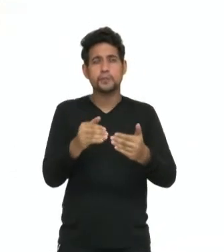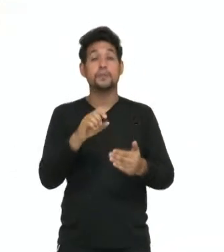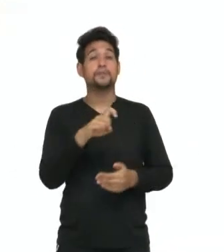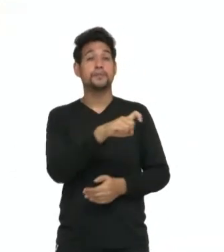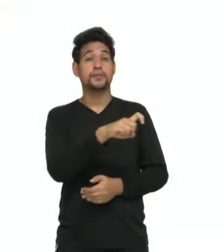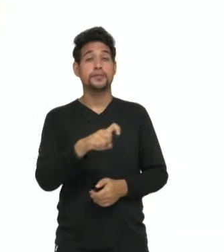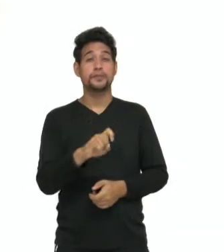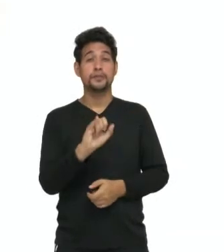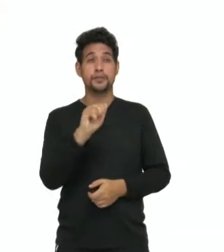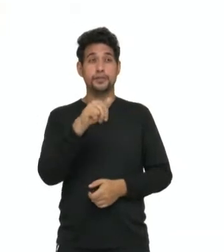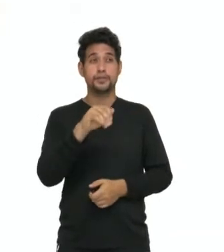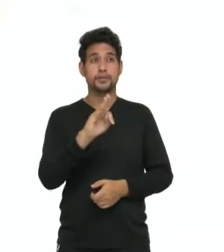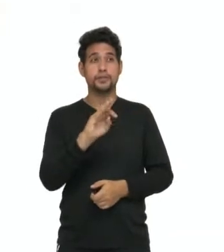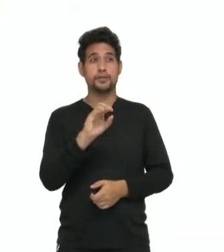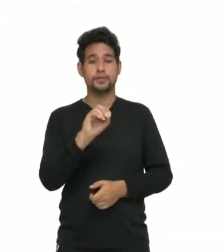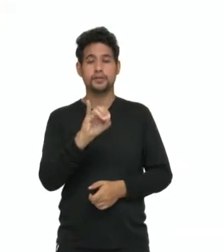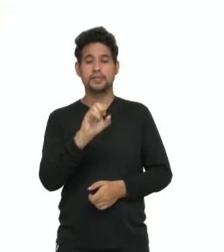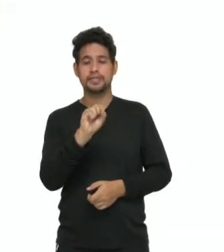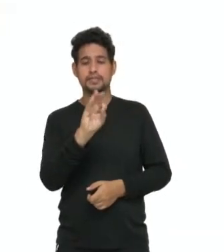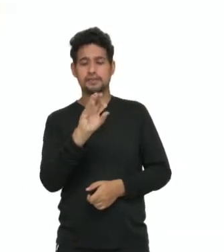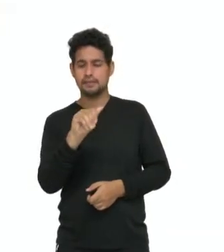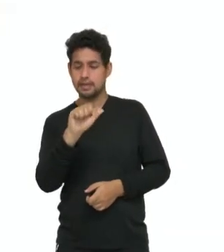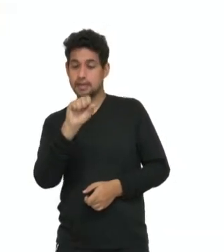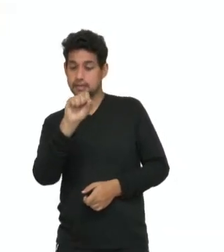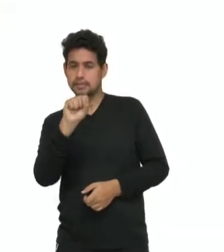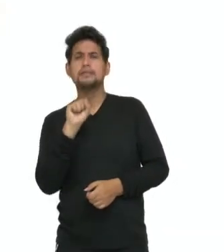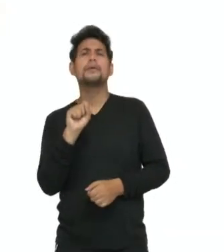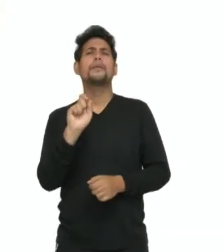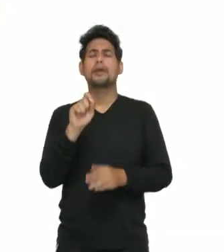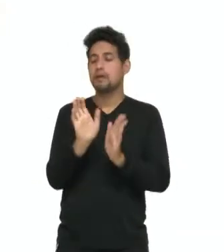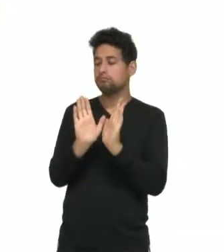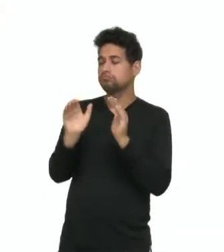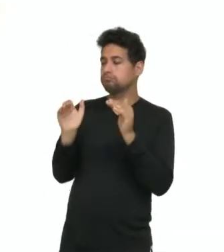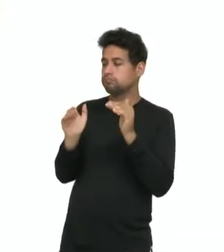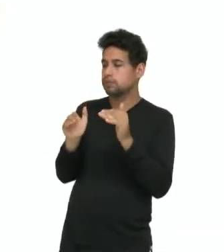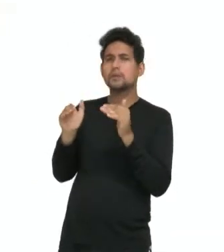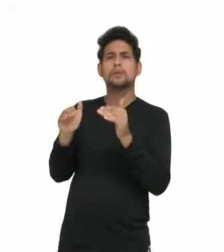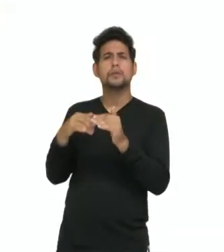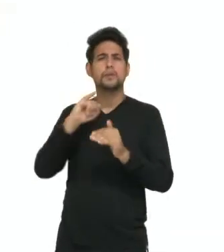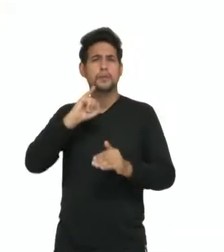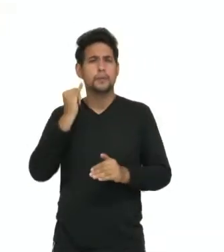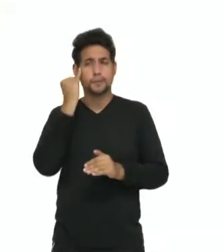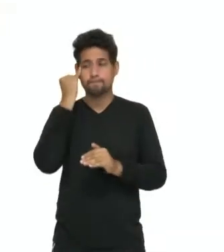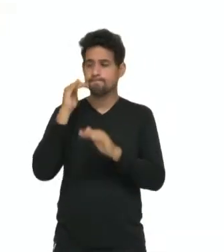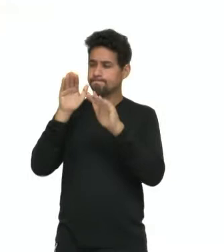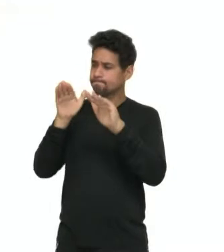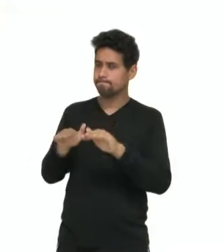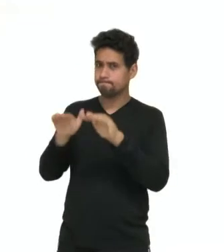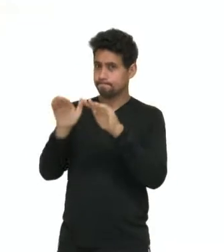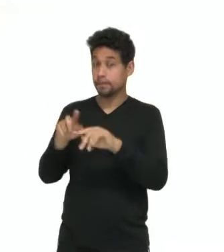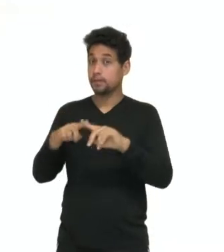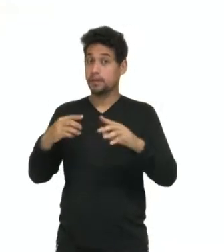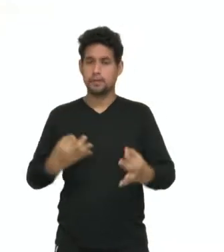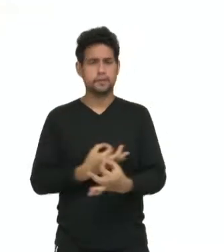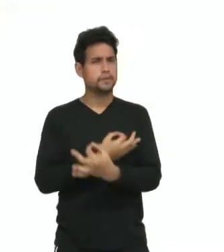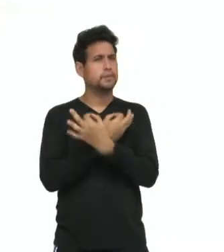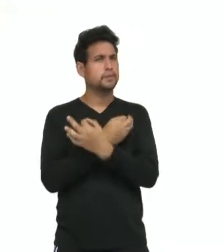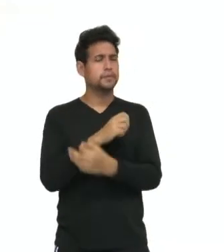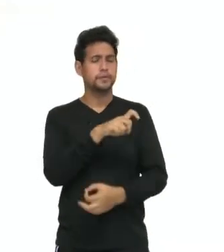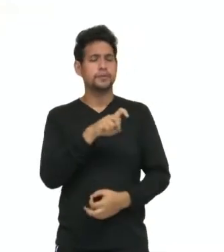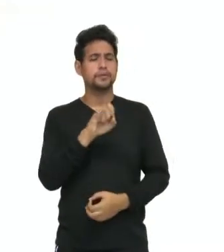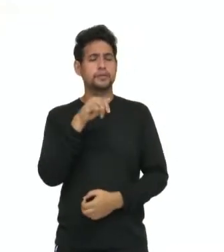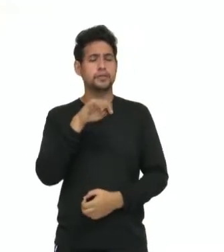As divindades adoradas pelos japoneses. Os sacerdotes xintoístas pregavam